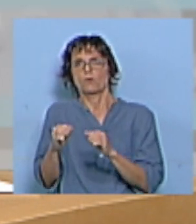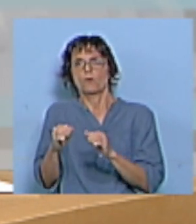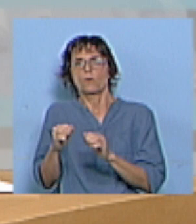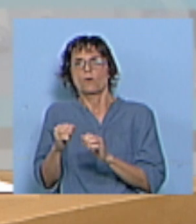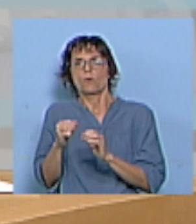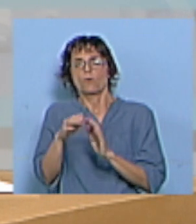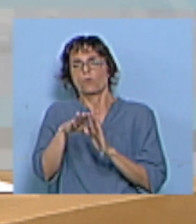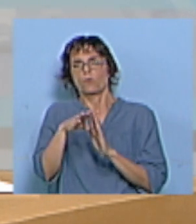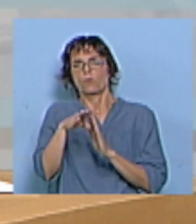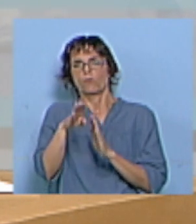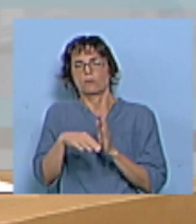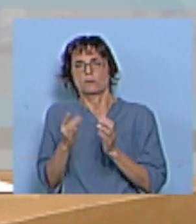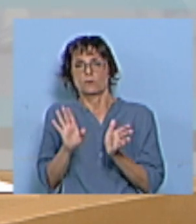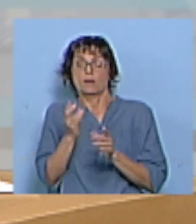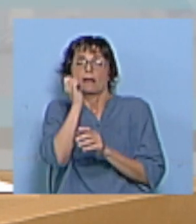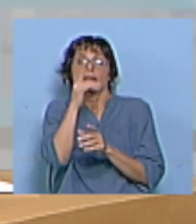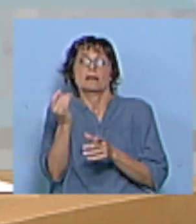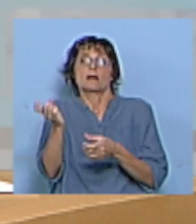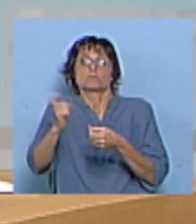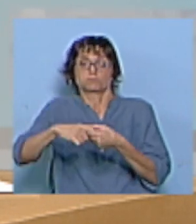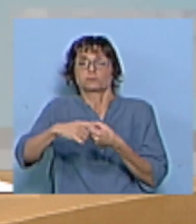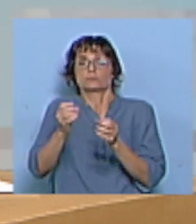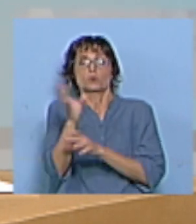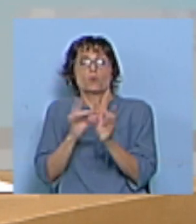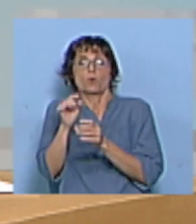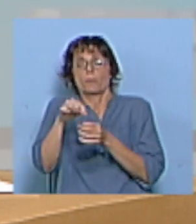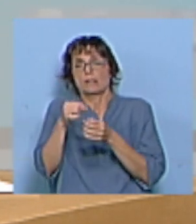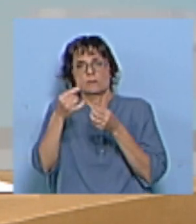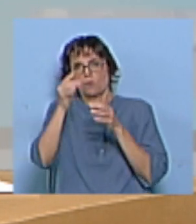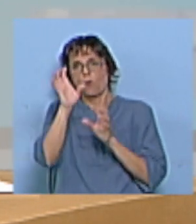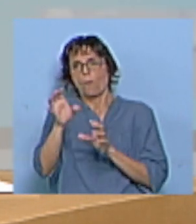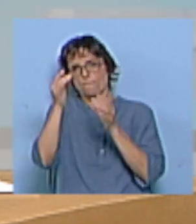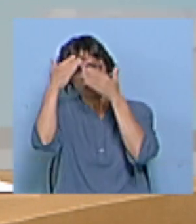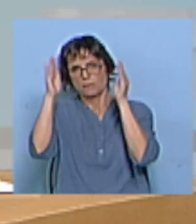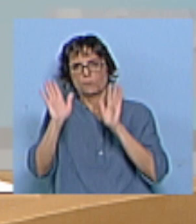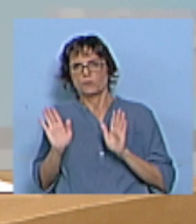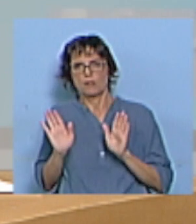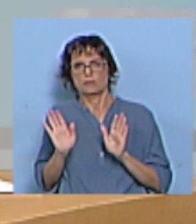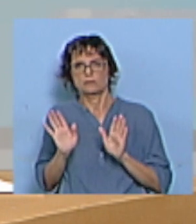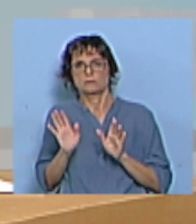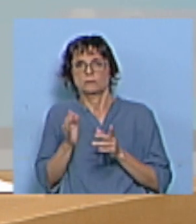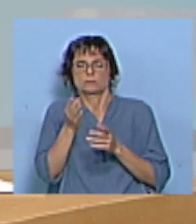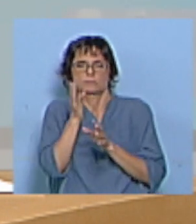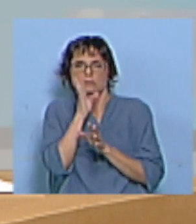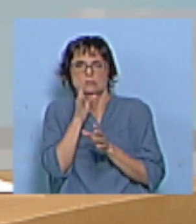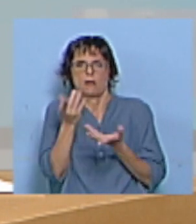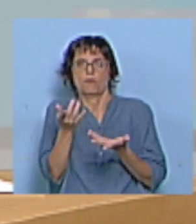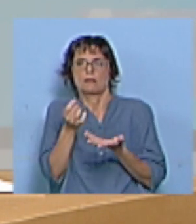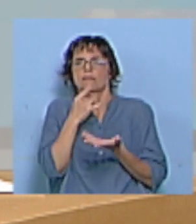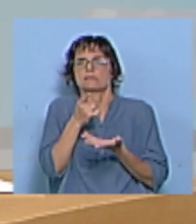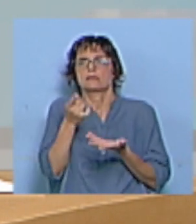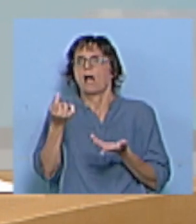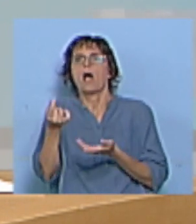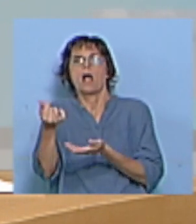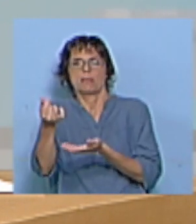por definição, democrata, ou seja, não há maneira de dizer, bem, só vos passamos os fundos se forem democratas, porque isso,